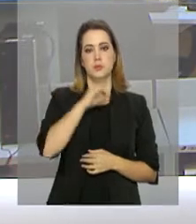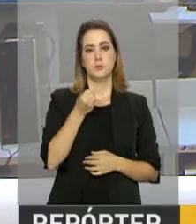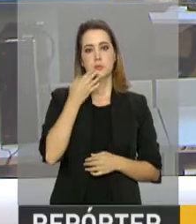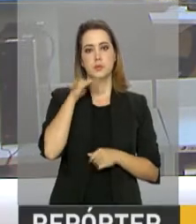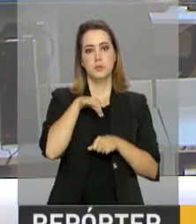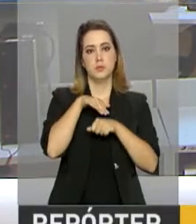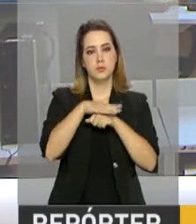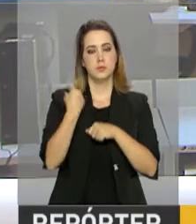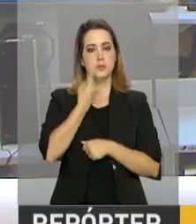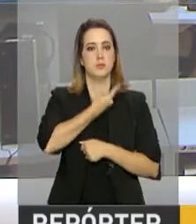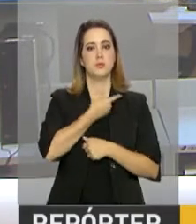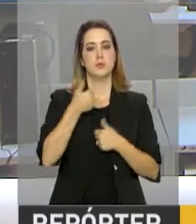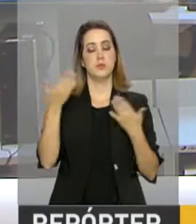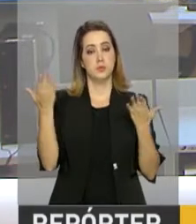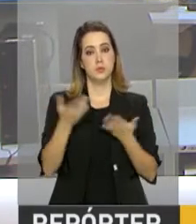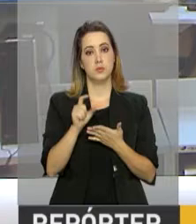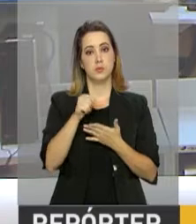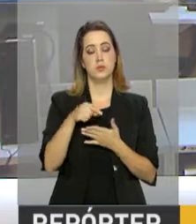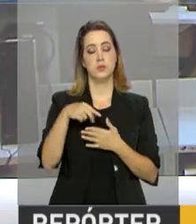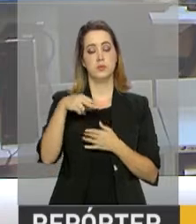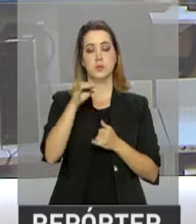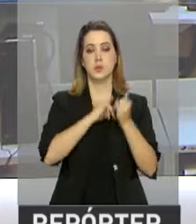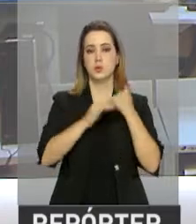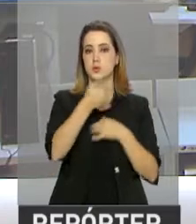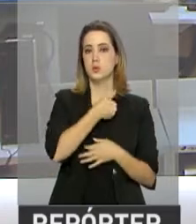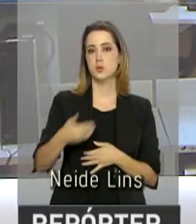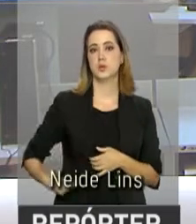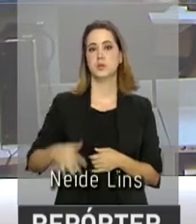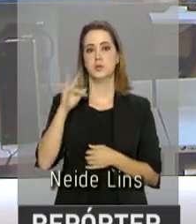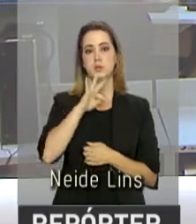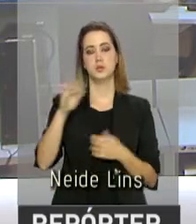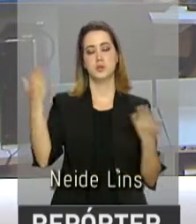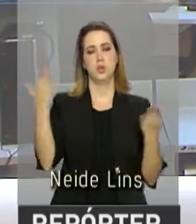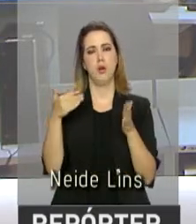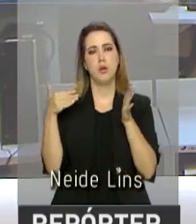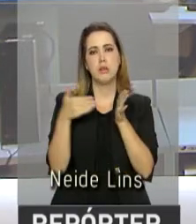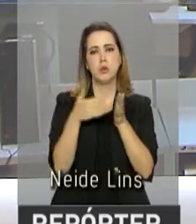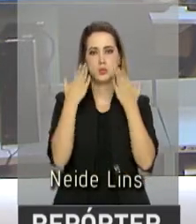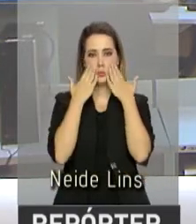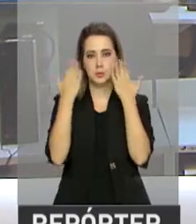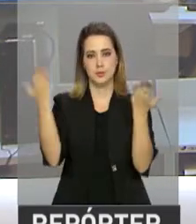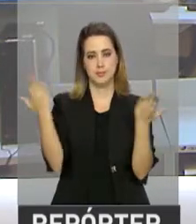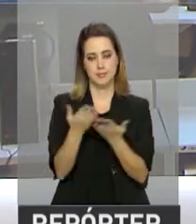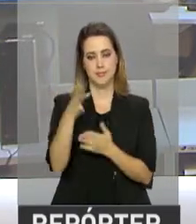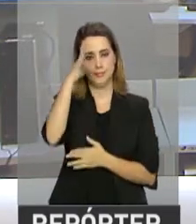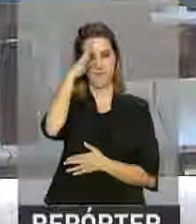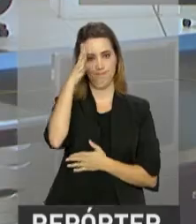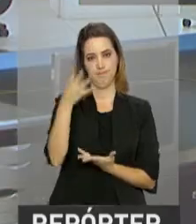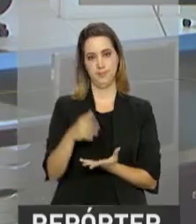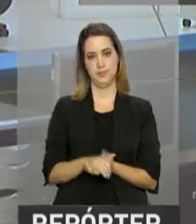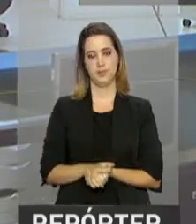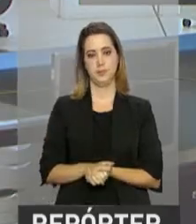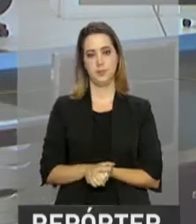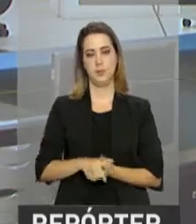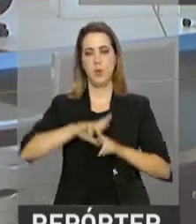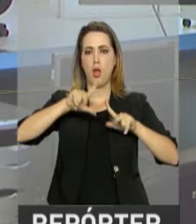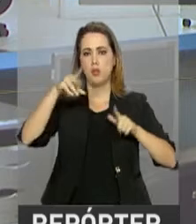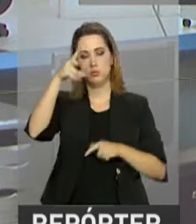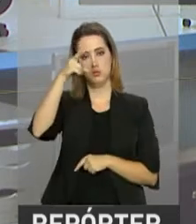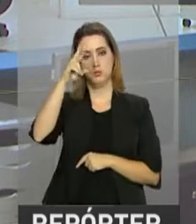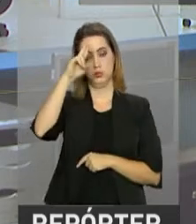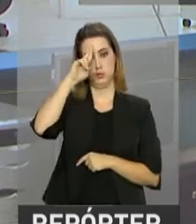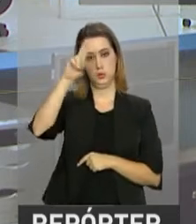Olá, boa noite. Estamos de volta com as notícias do governo federal na última edição do Repórter NBR desta quarta-feira. Autoridades